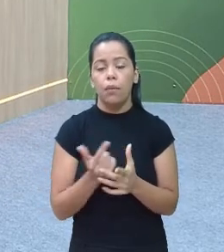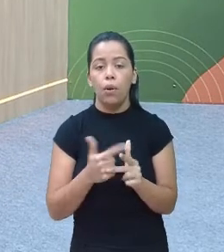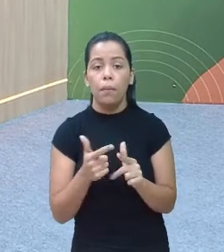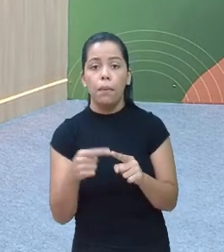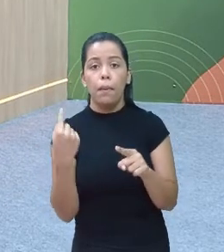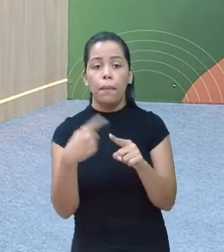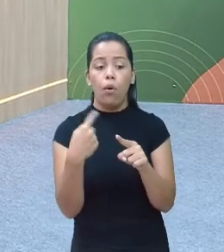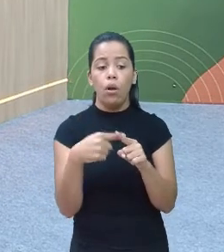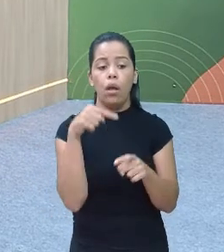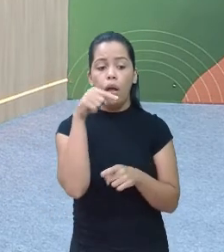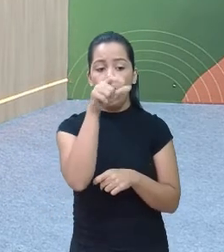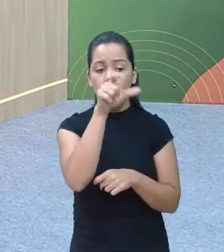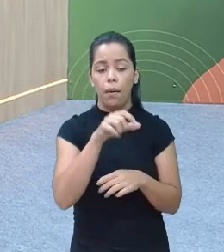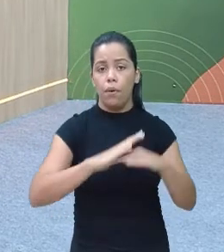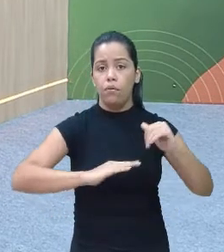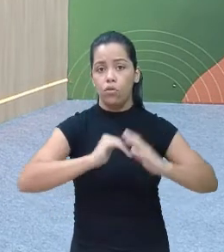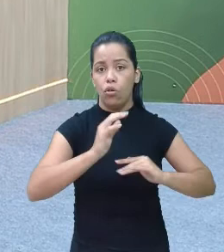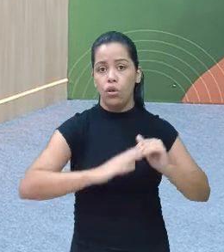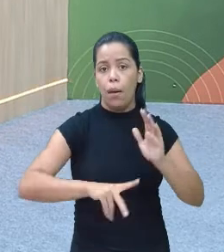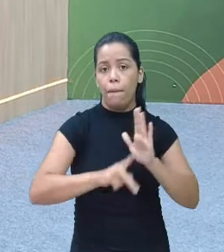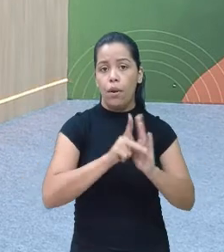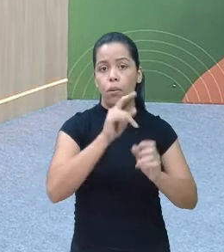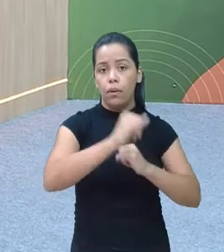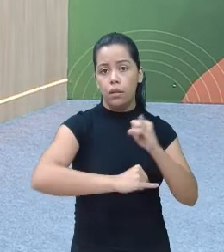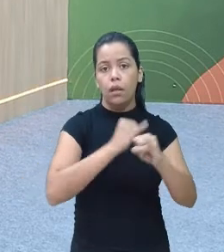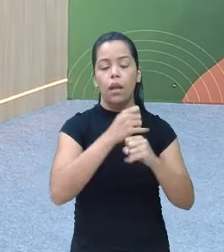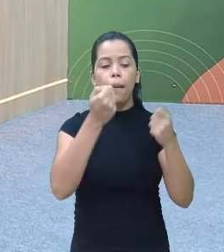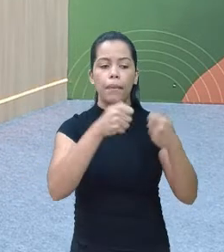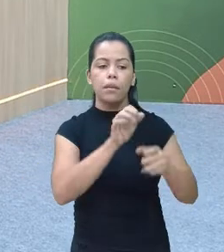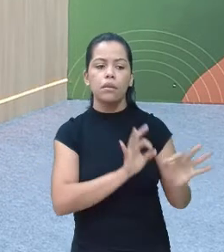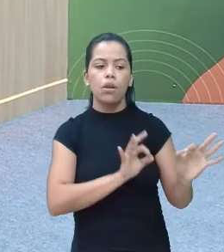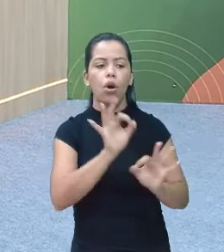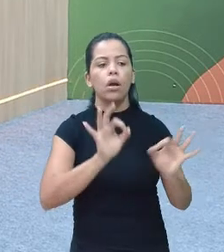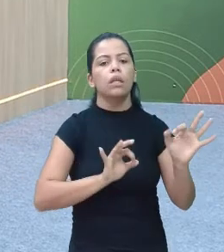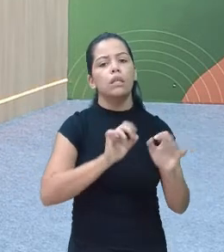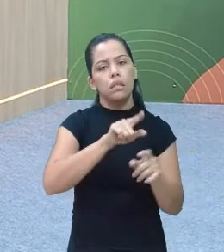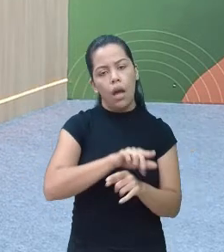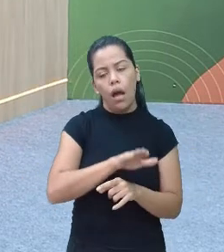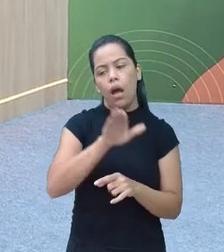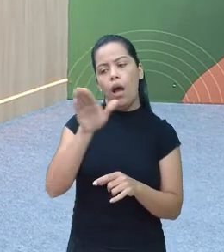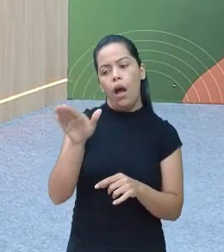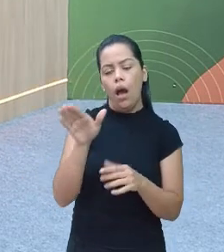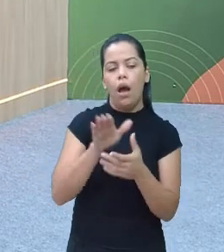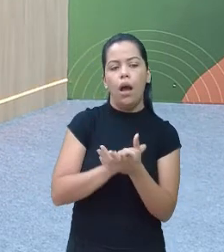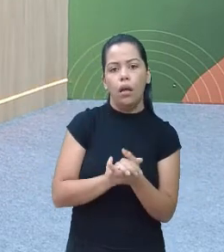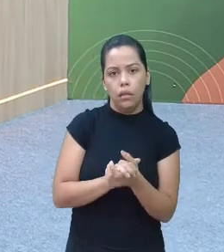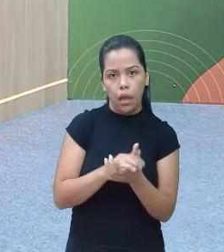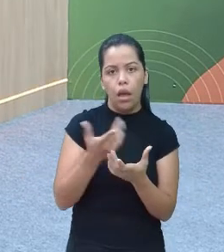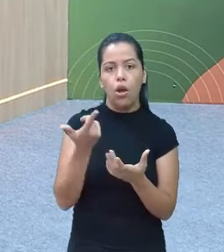vai ter que lidar com as suas próprias finanças. Ou ele também pode contribuir de forma independente ali para